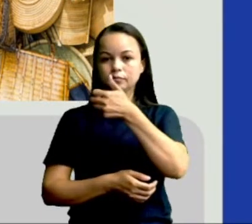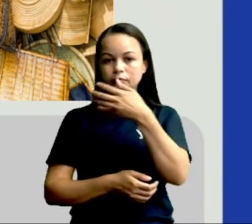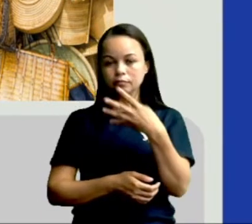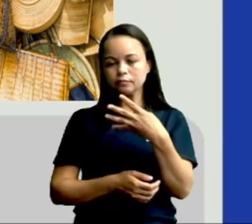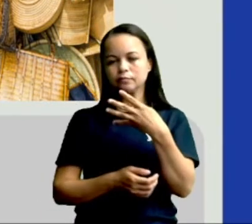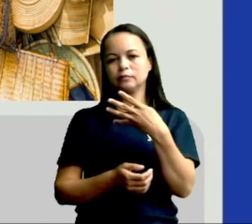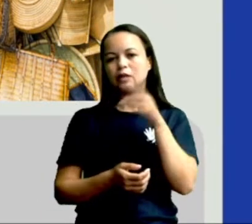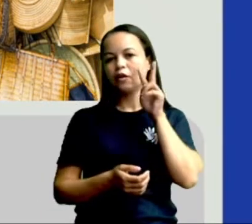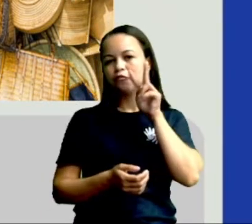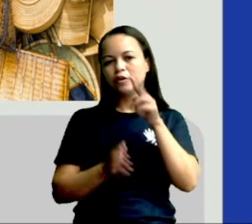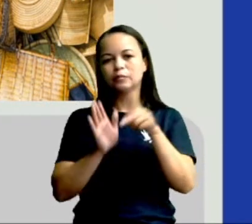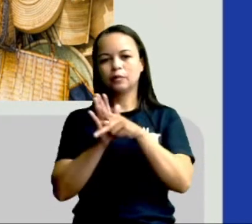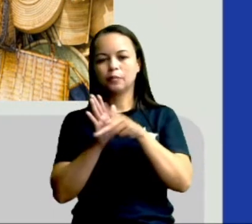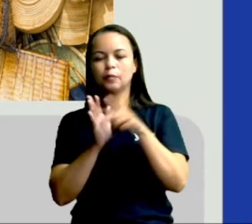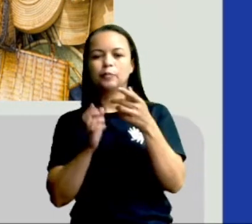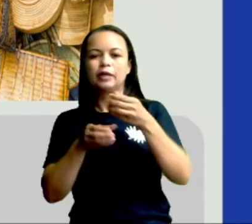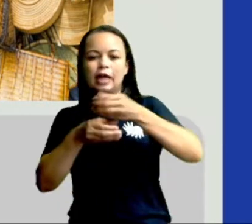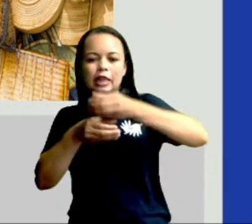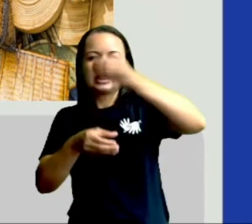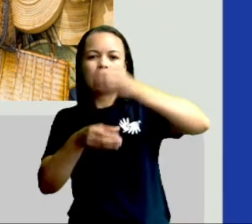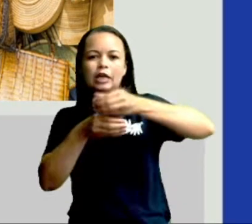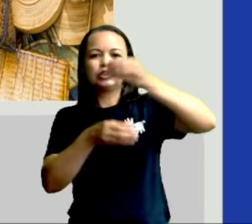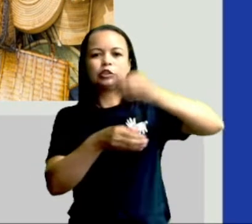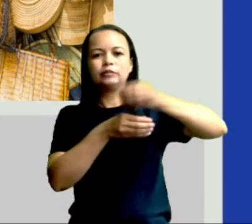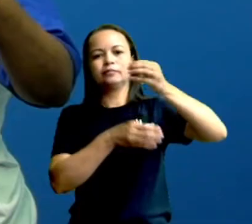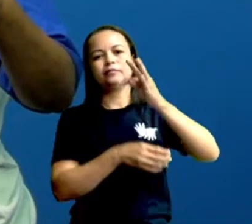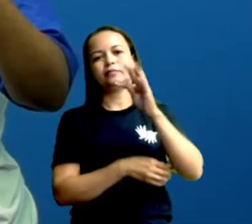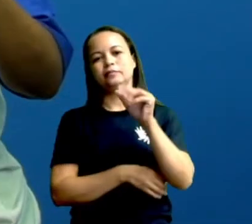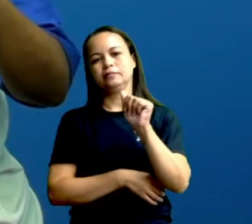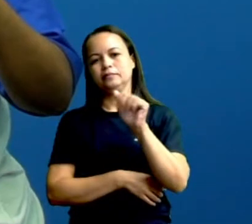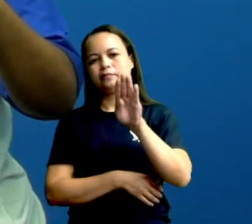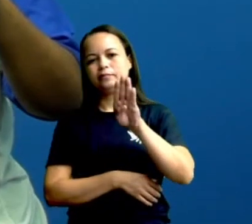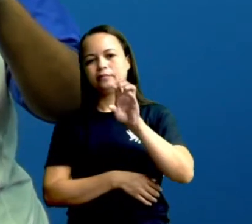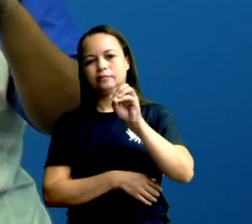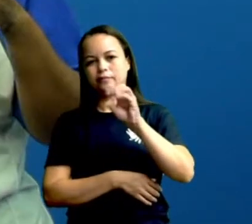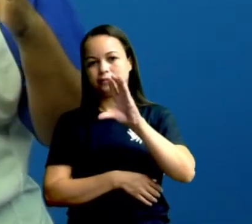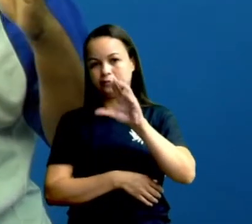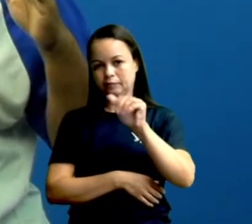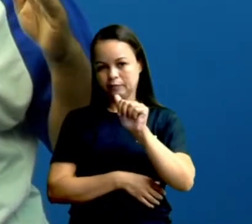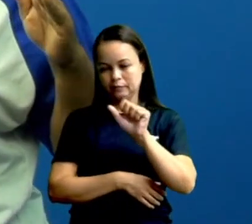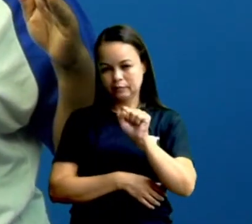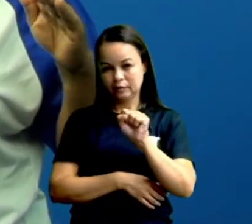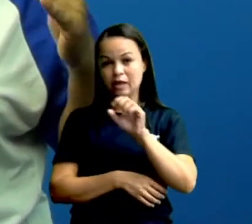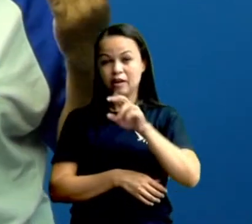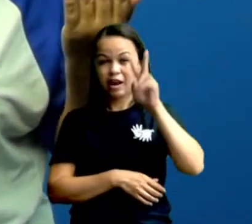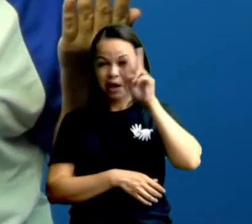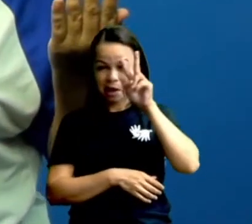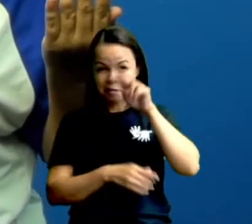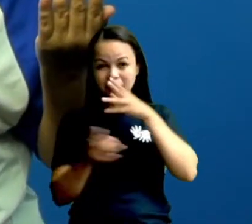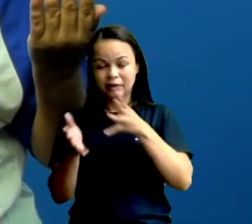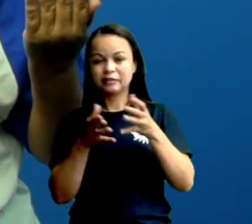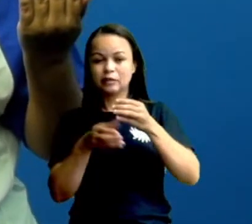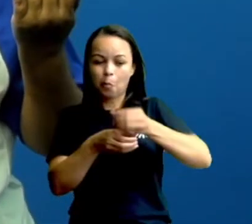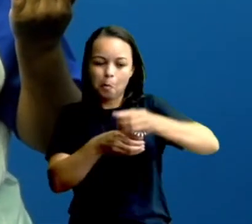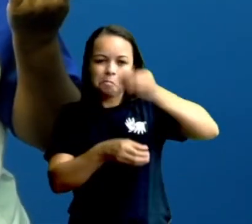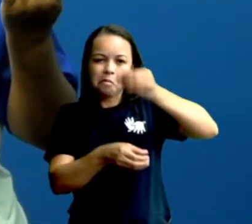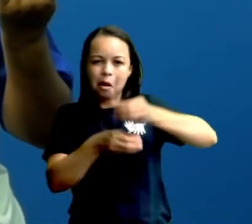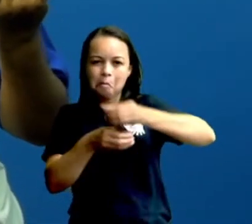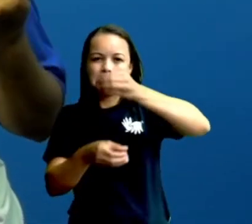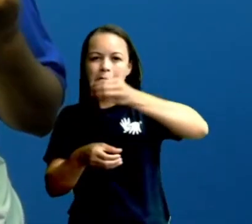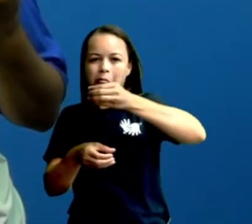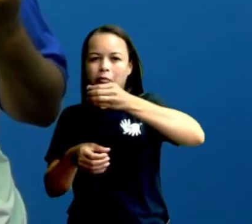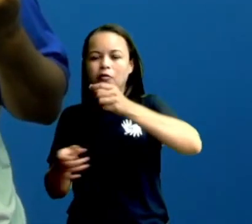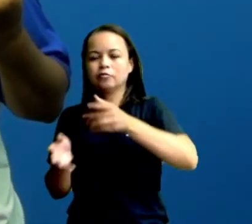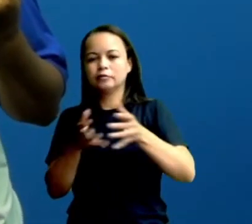as propriedades das tabocas. Quem lembra? Você lembra? As tabocas são bambus, E